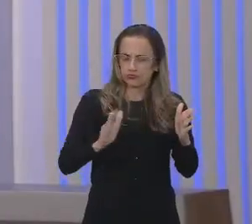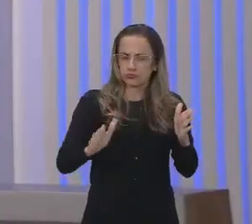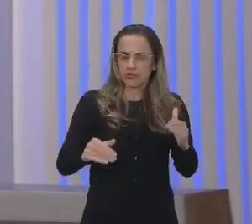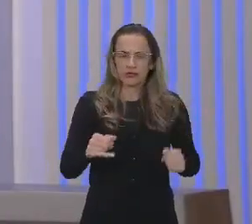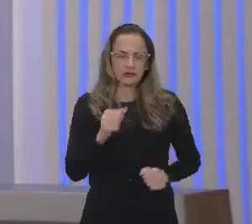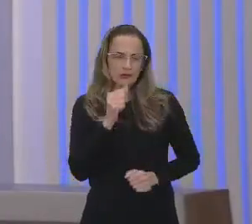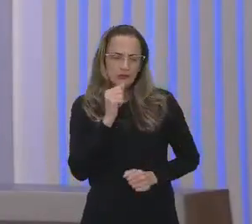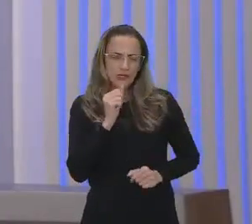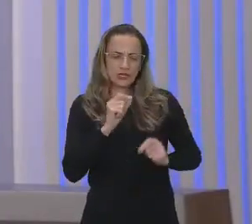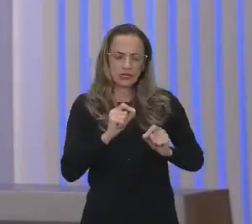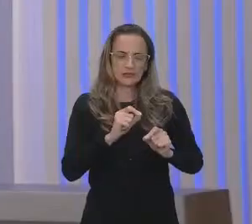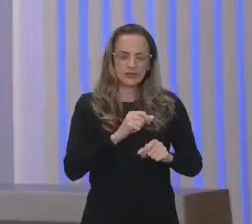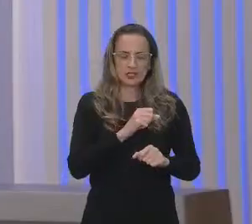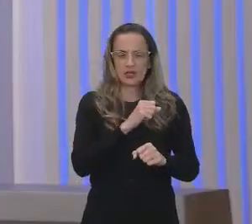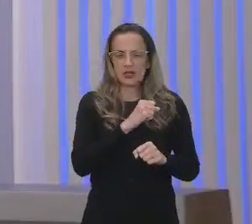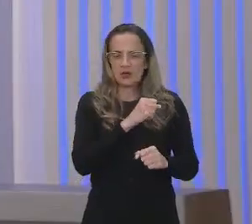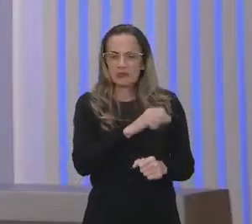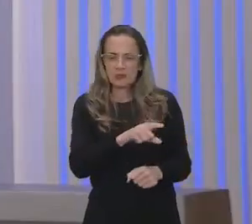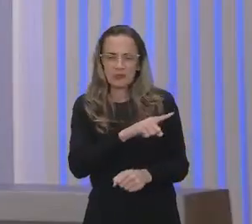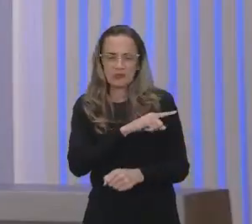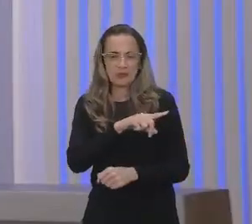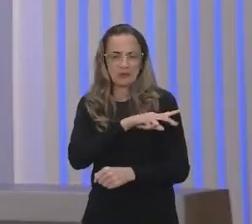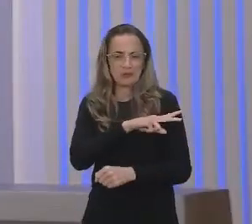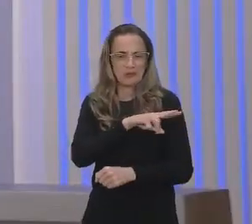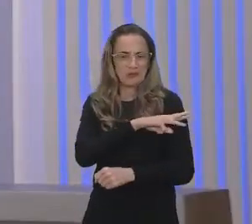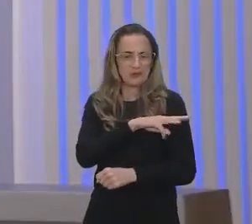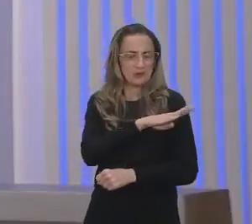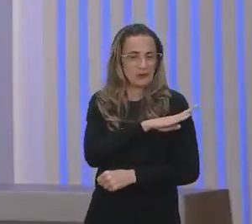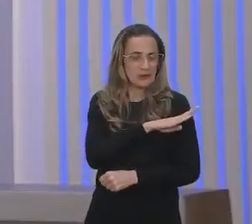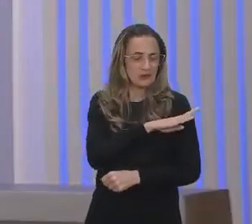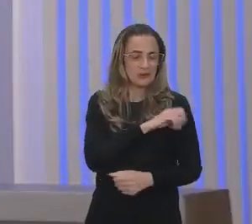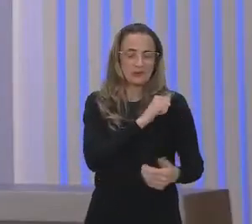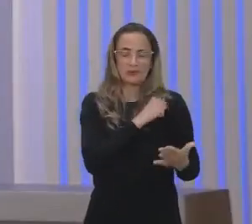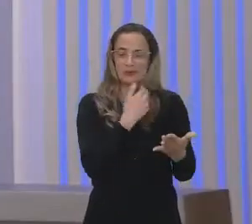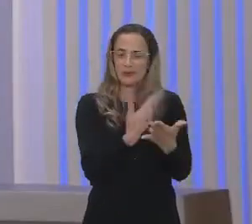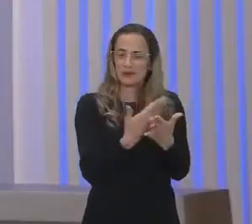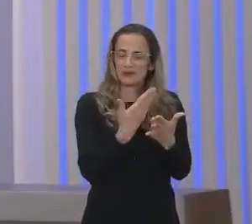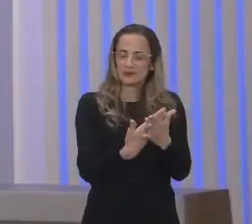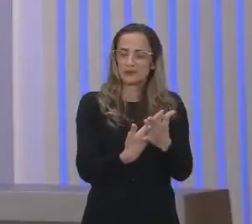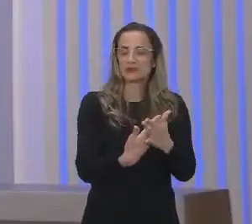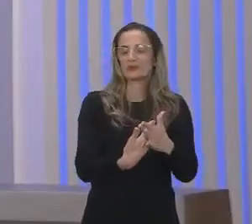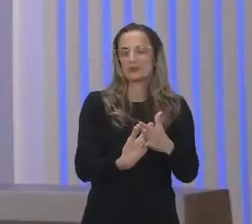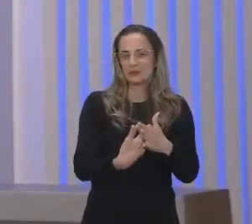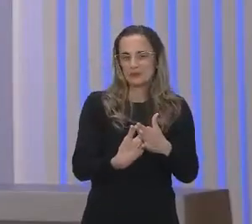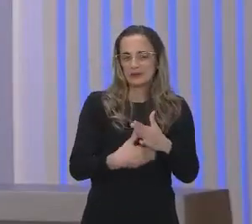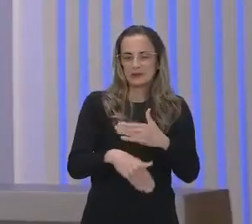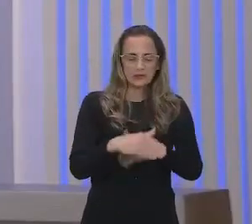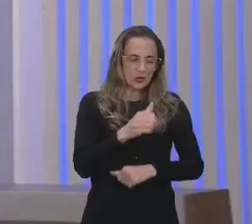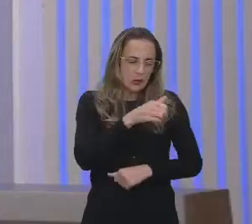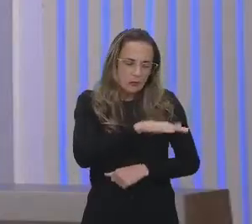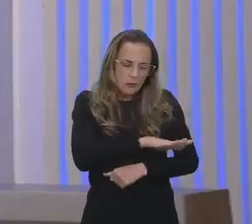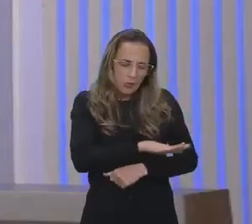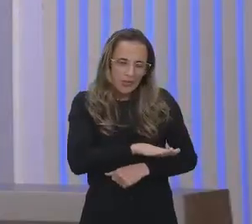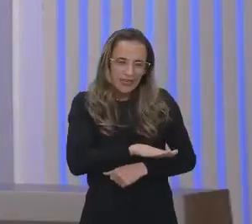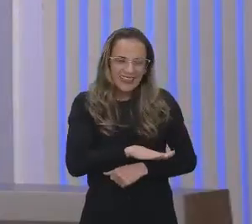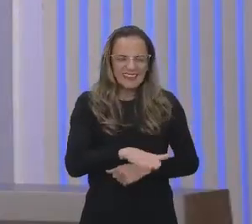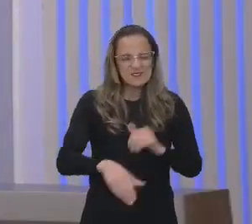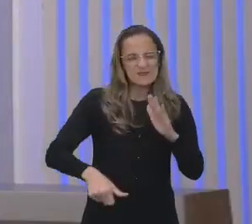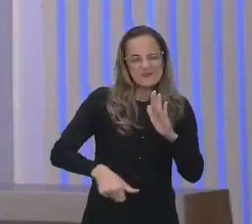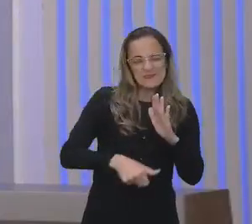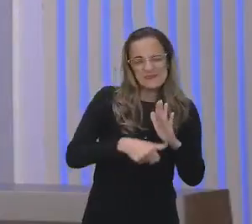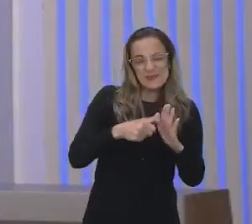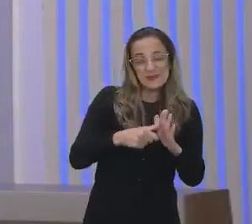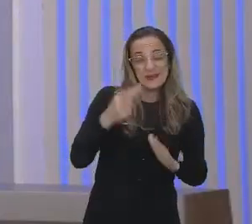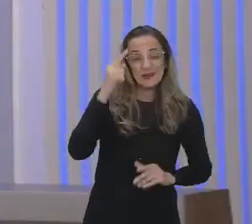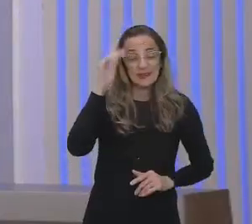que seja nos anos iniciais, né, nesse momento que o estudante pequenininho ali está tendo essa primeira